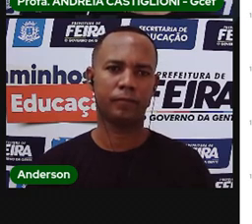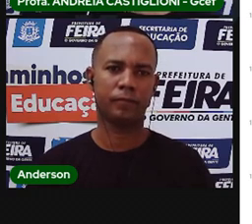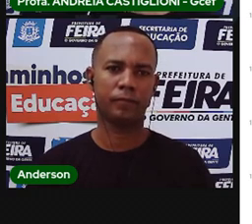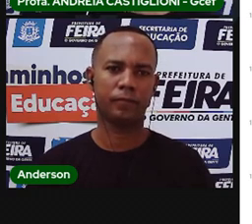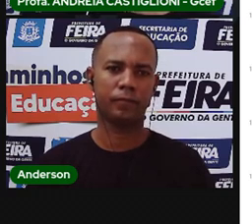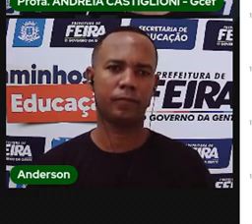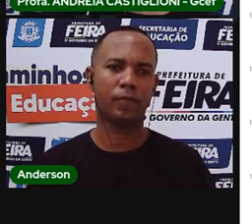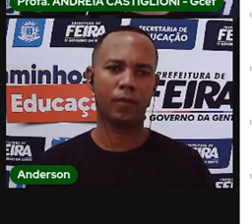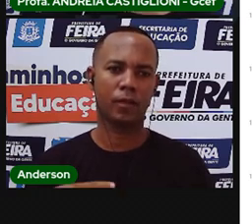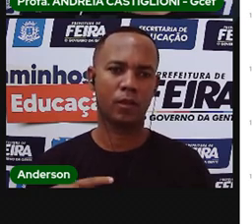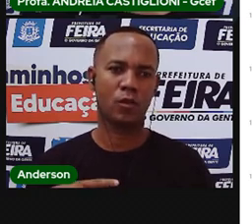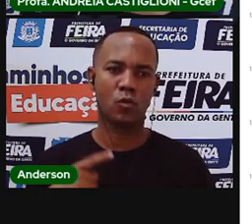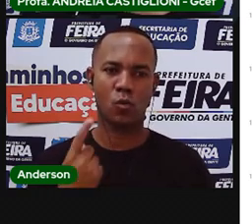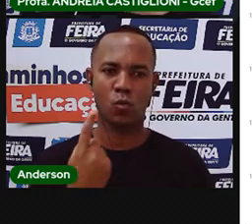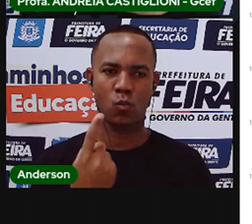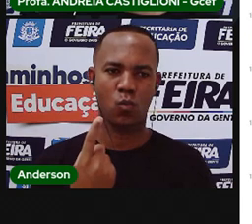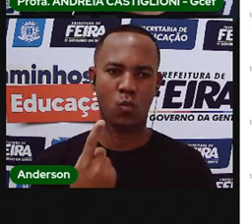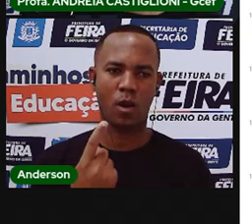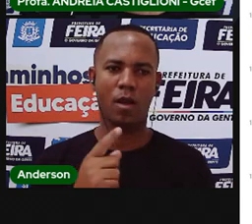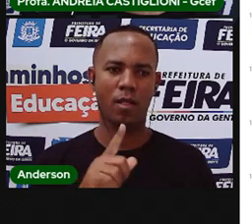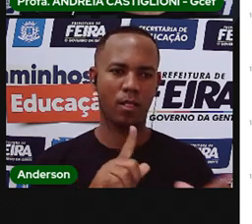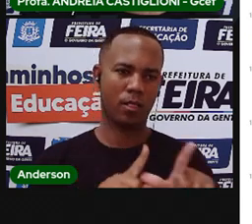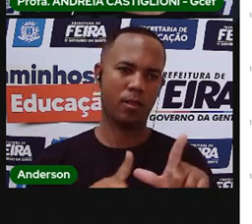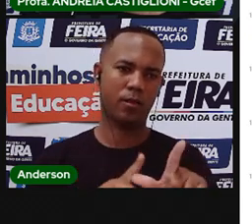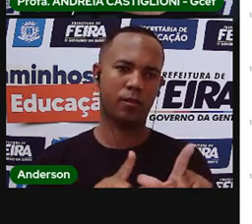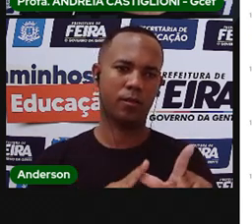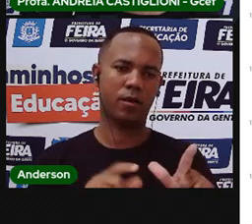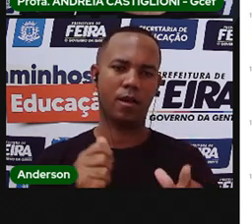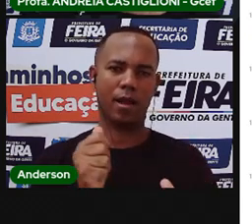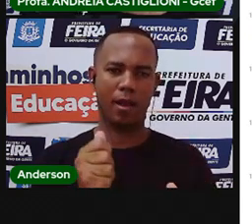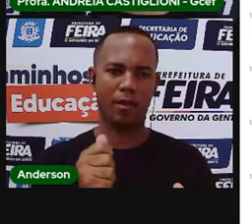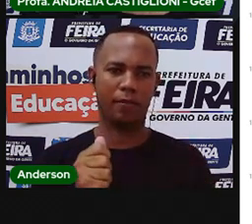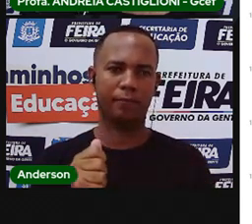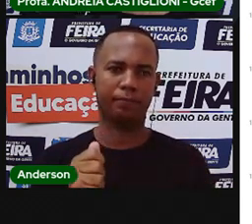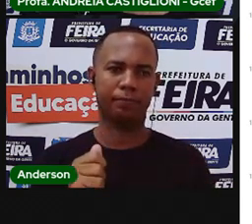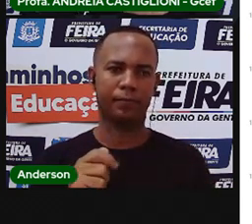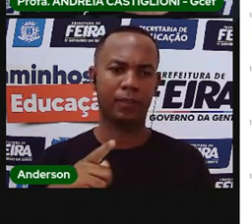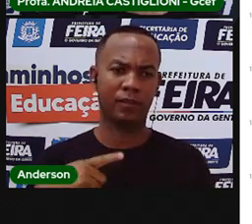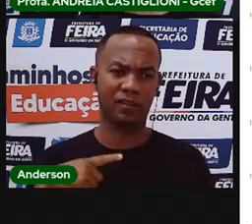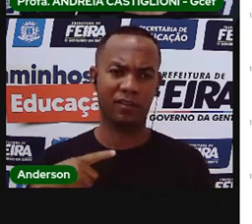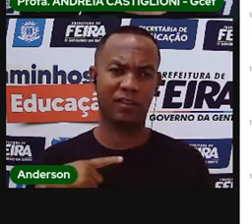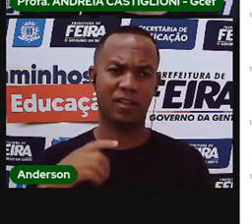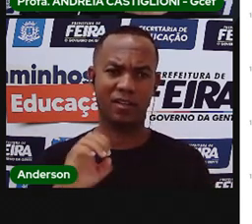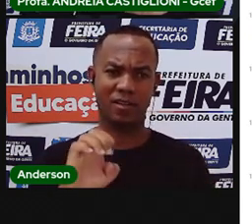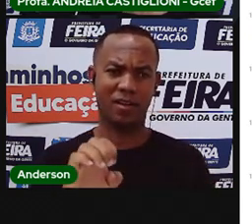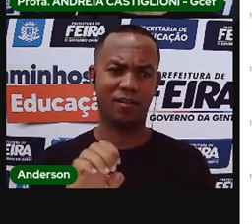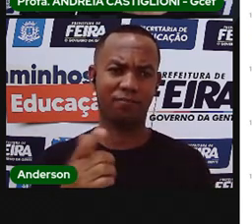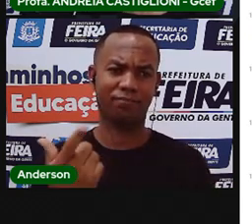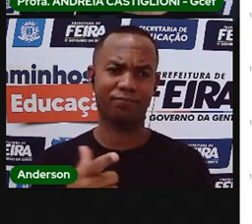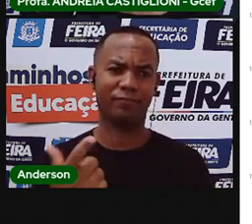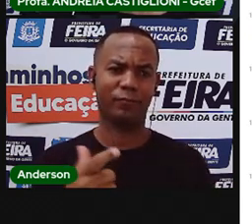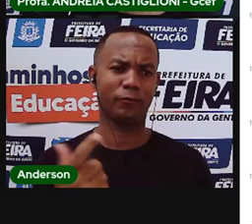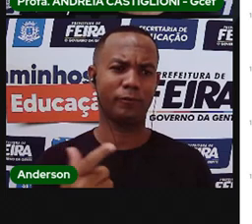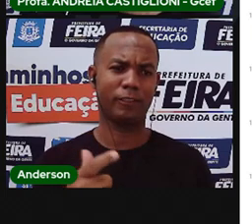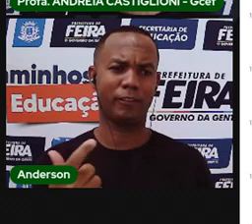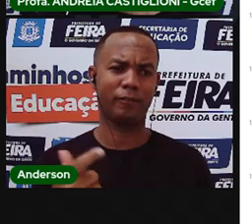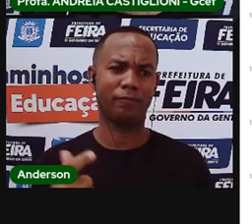Só tem uma letra A. Letra E. Não tem letra